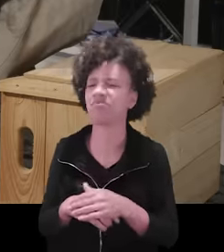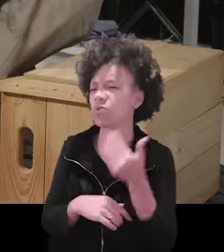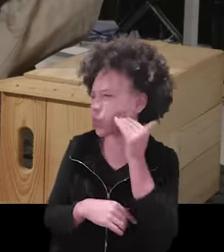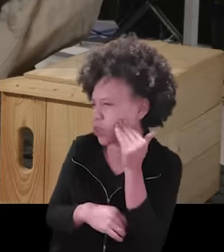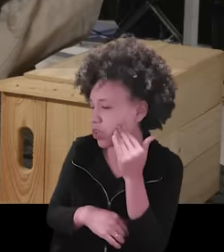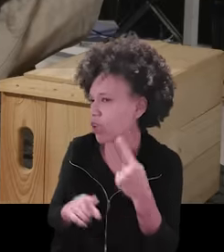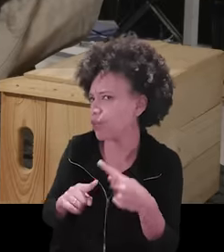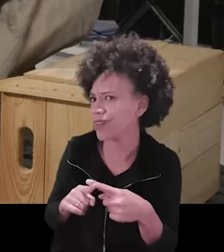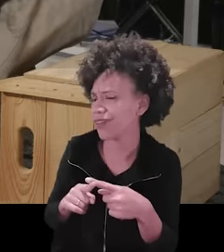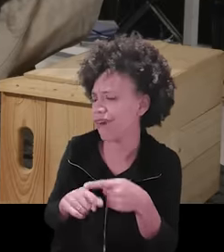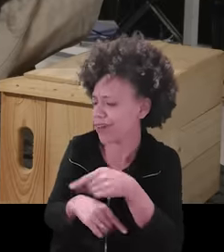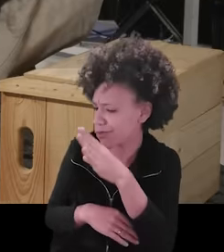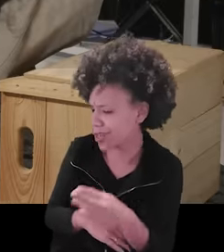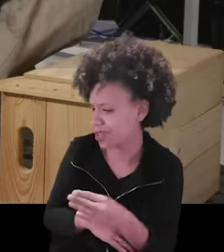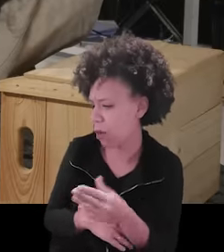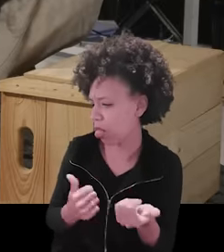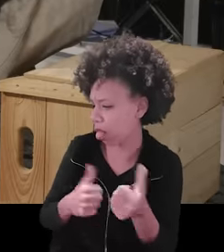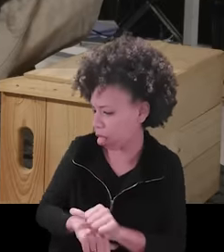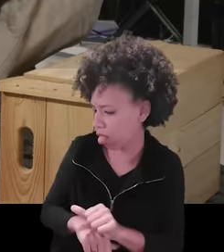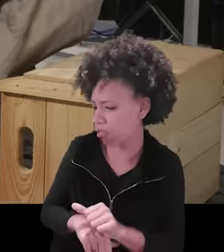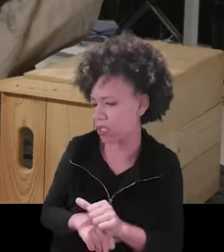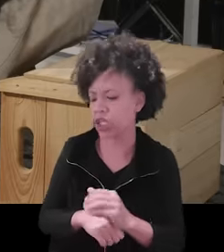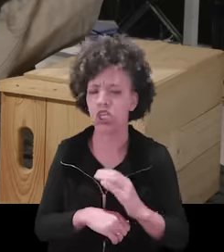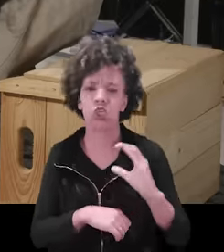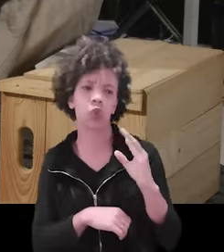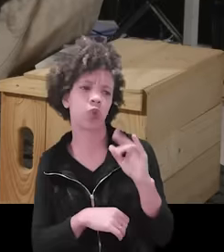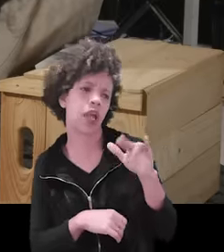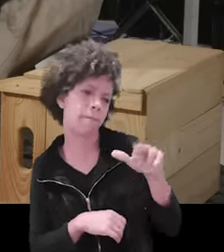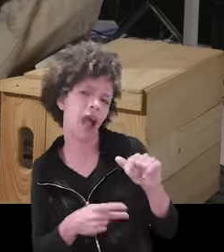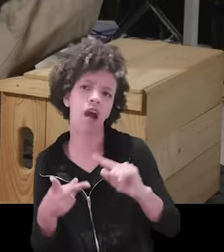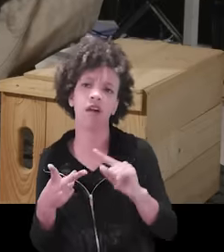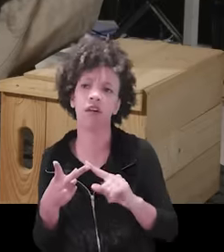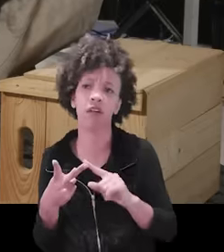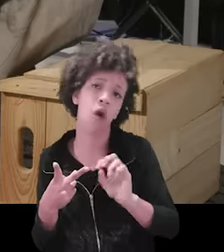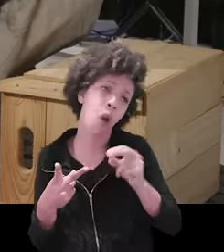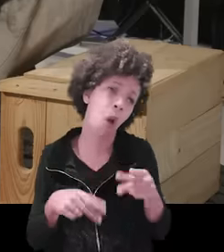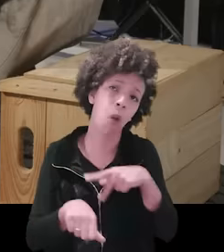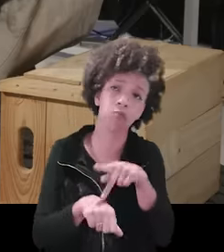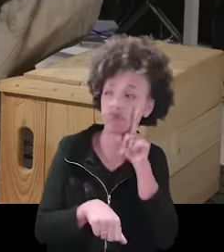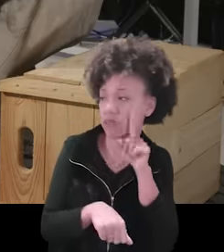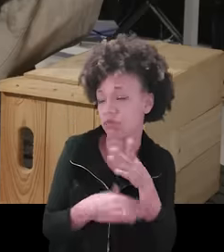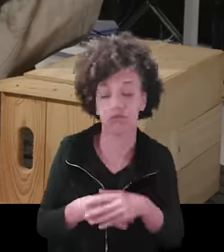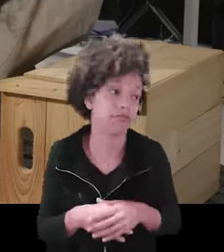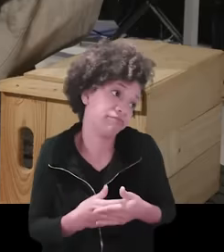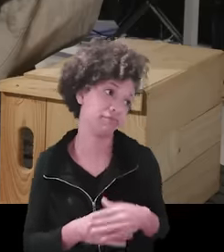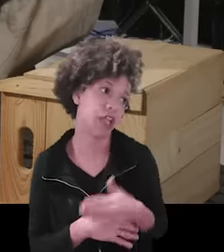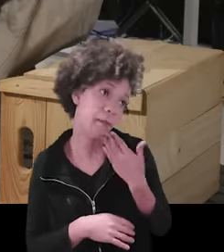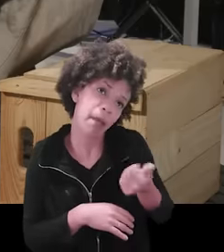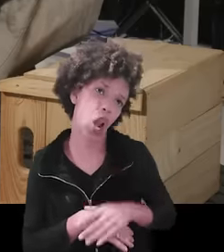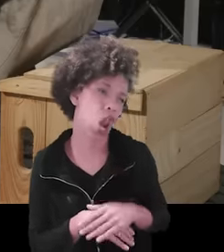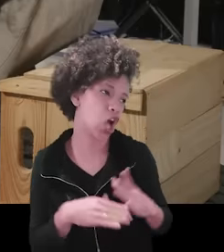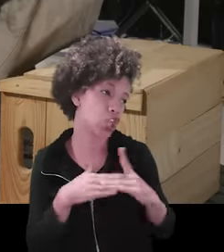trabalho que eu quero falar aqui em casa tô na merda eu posso tá na merda em Cuiabá ou postar na merda nos piorando né Então tá em